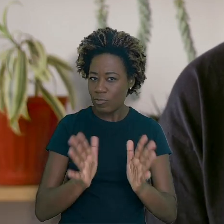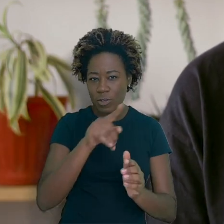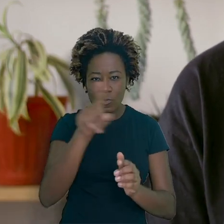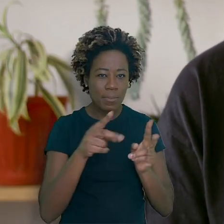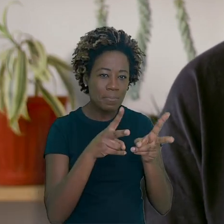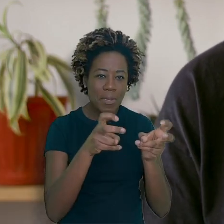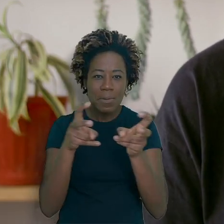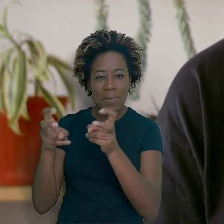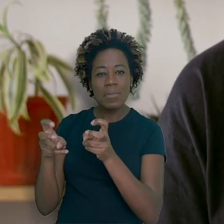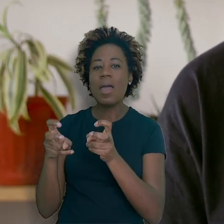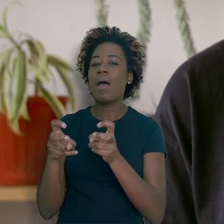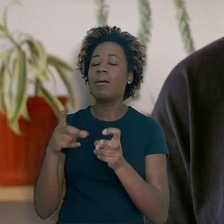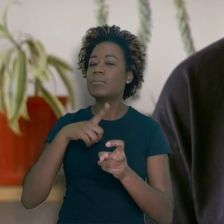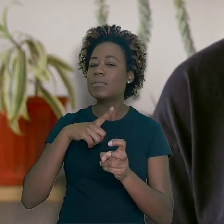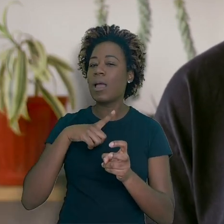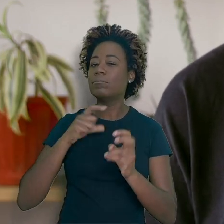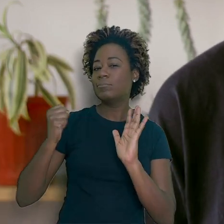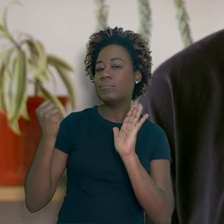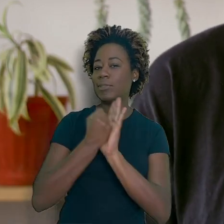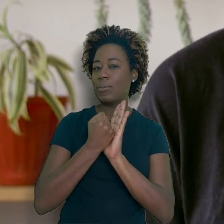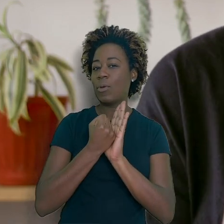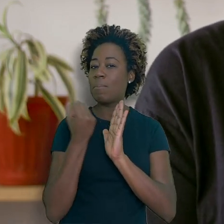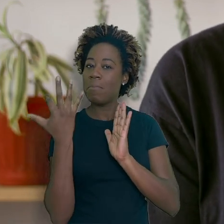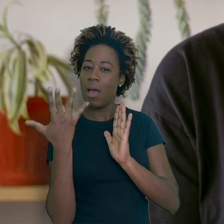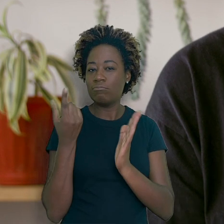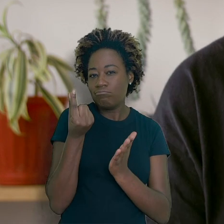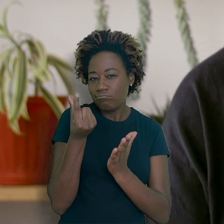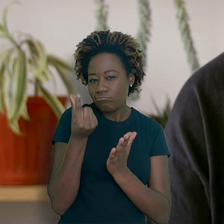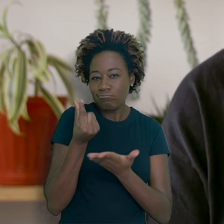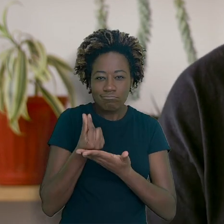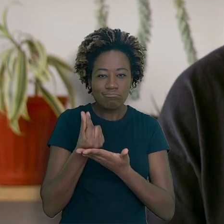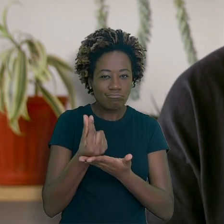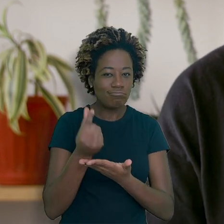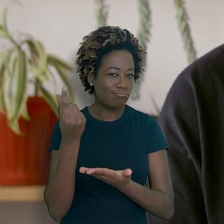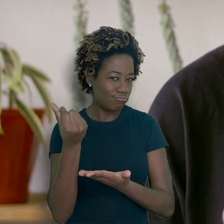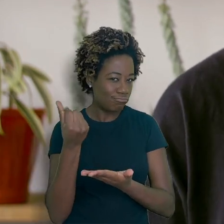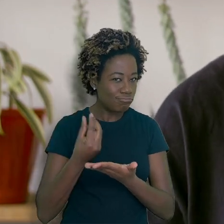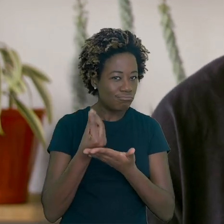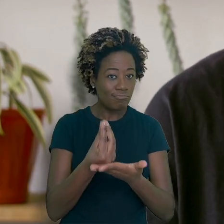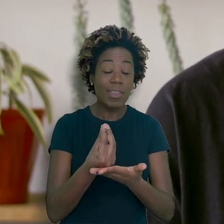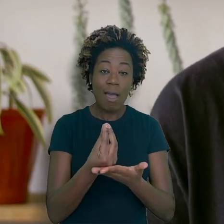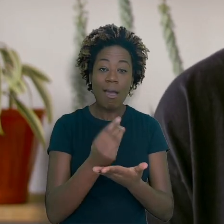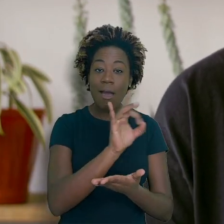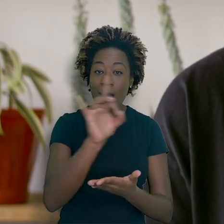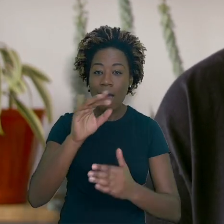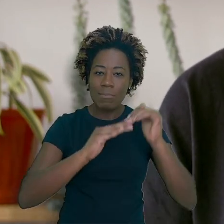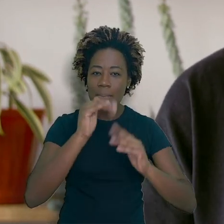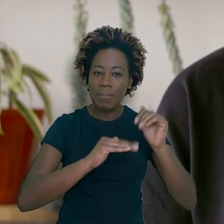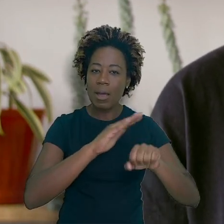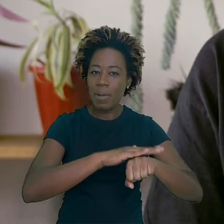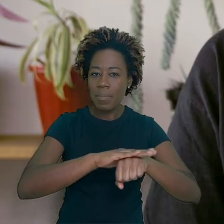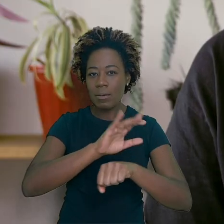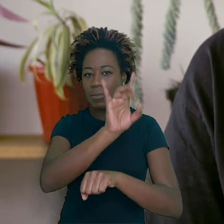e perceber que eu coloquei ali alguns símbolos com uma mãozinha com dinheiro. Isso significa e representa as autonomias financeiras